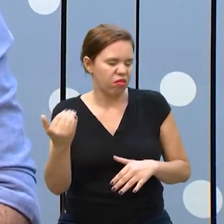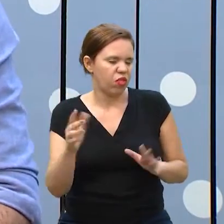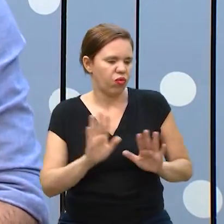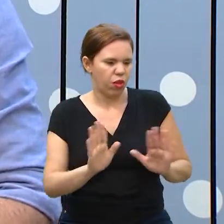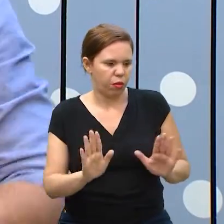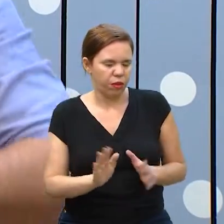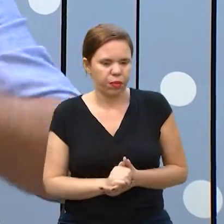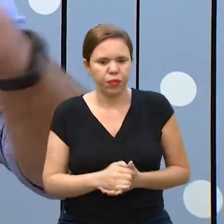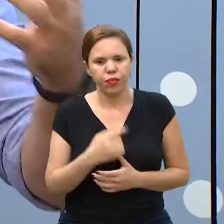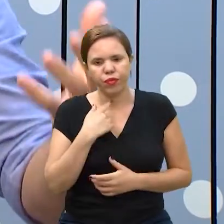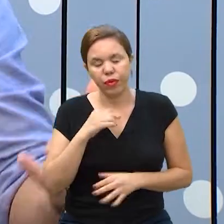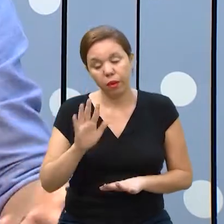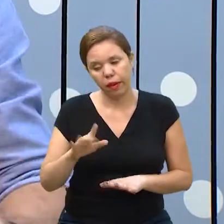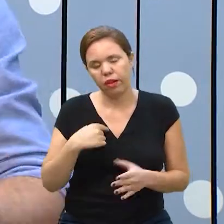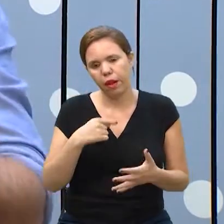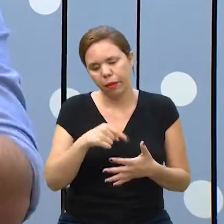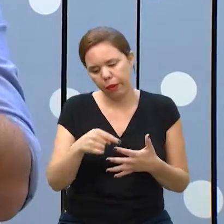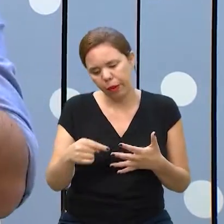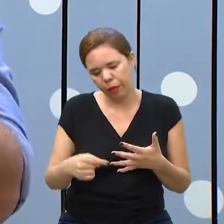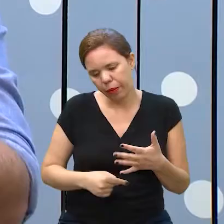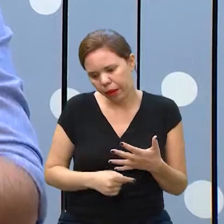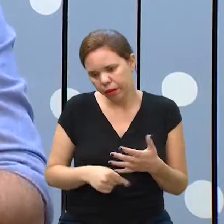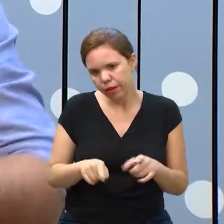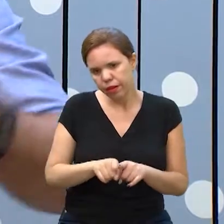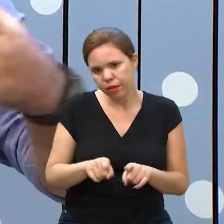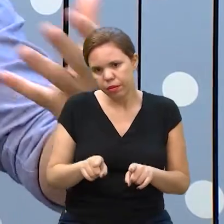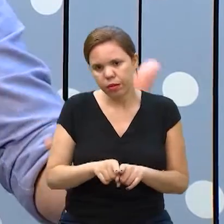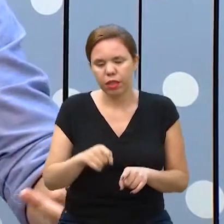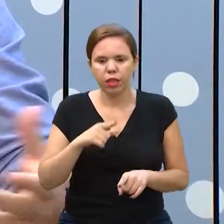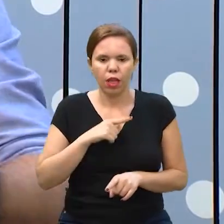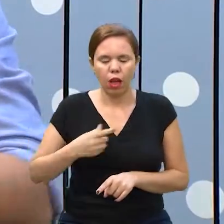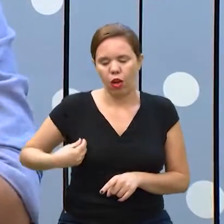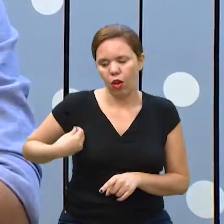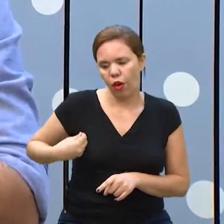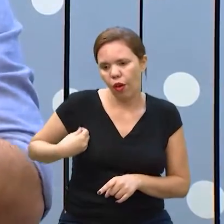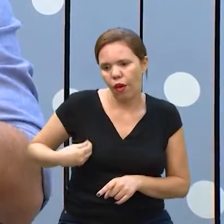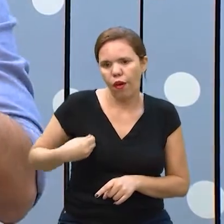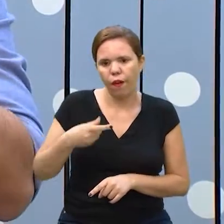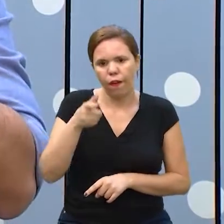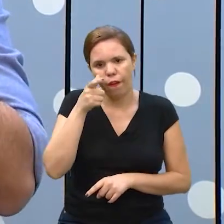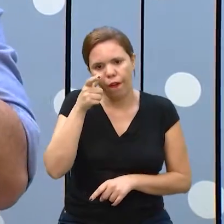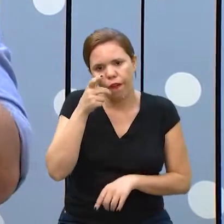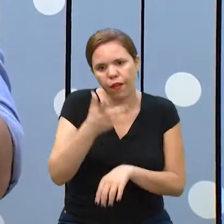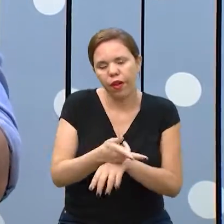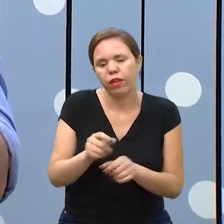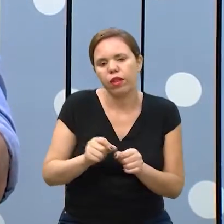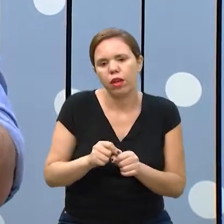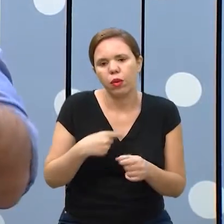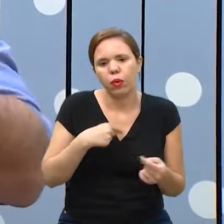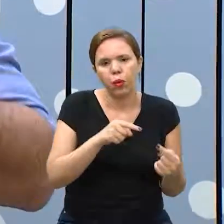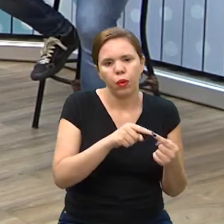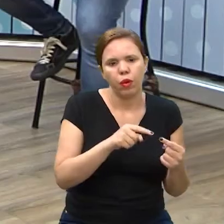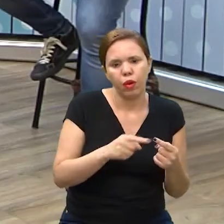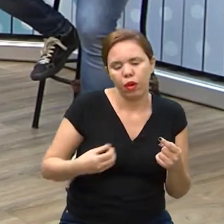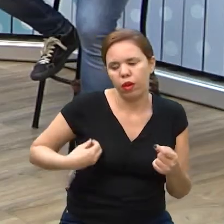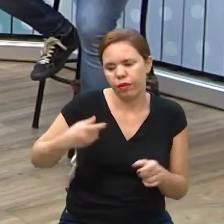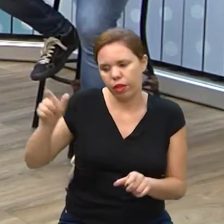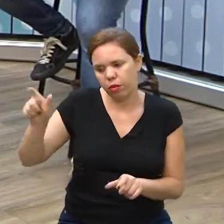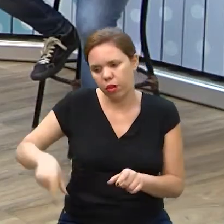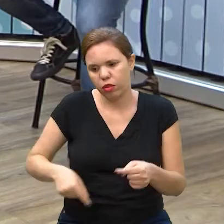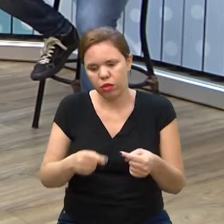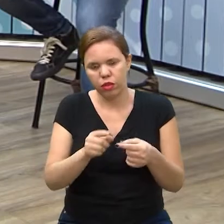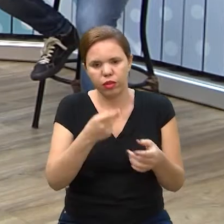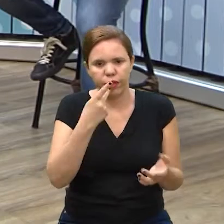eu desejo. Então esses fatores combinados, uma audiência interessante, essa adequação entre o que eu estou falando e a